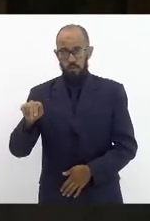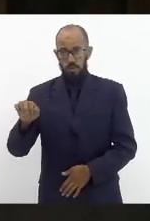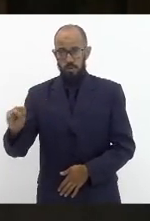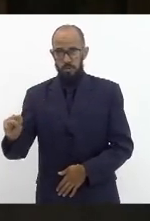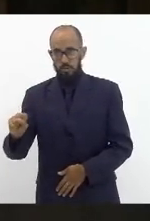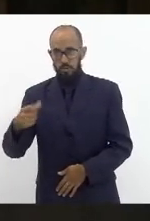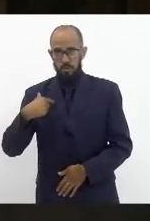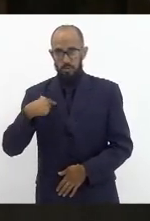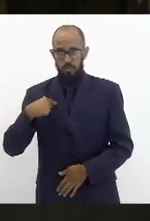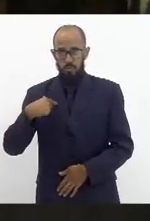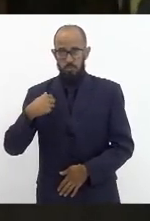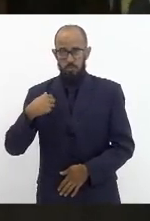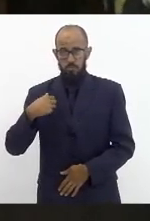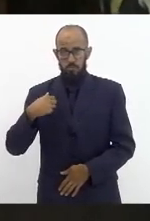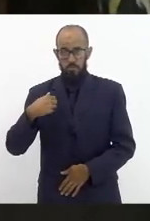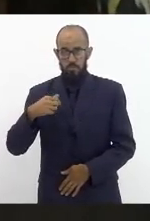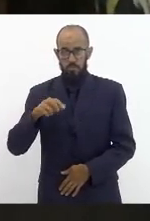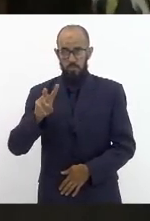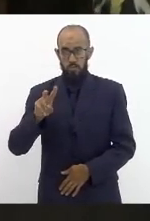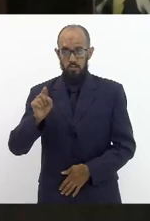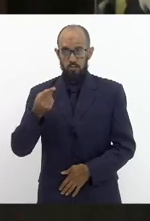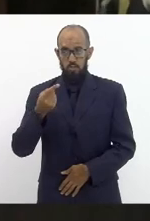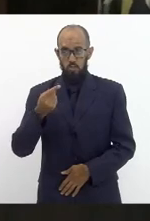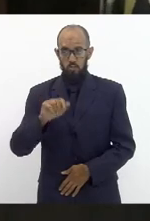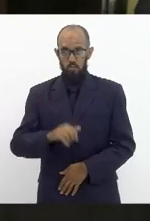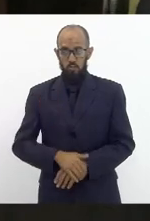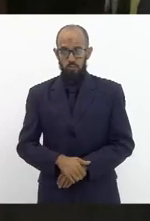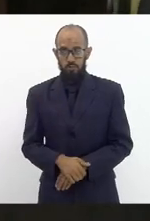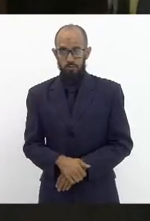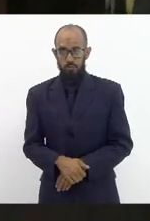eu preciso, não, anunciou, são 2.000 chamamentos.